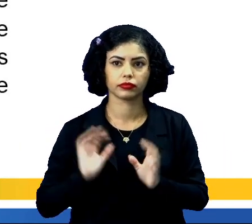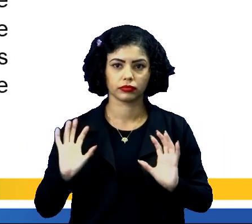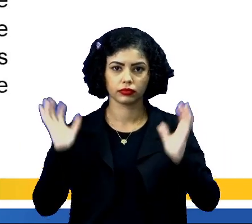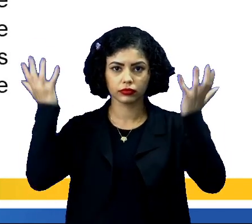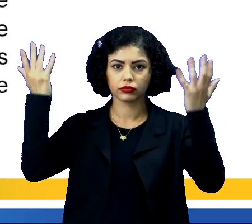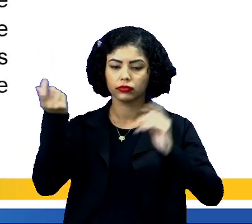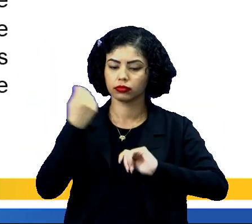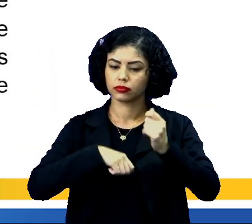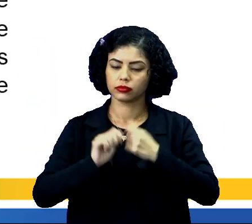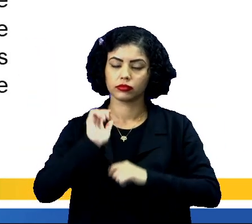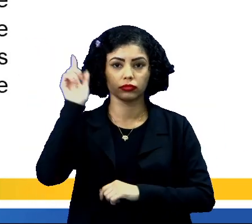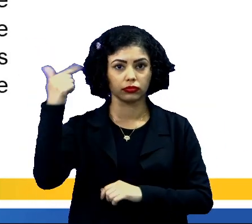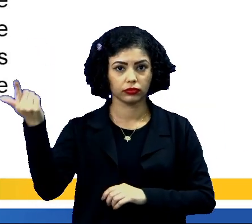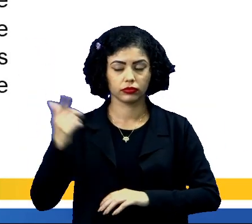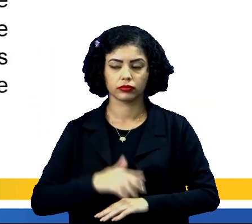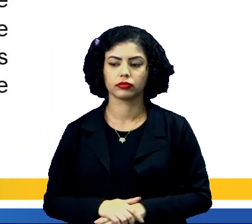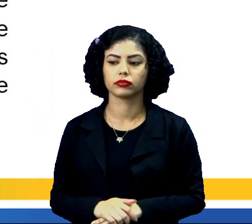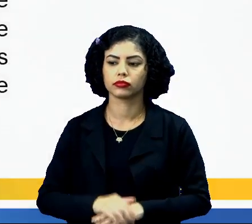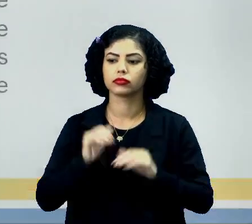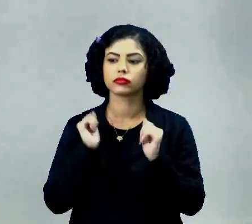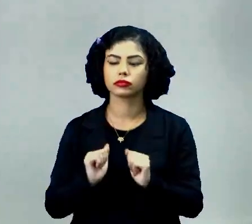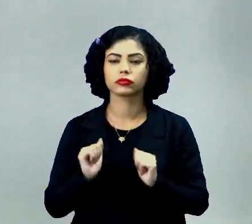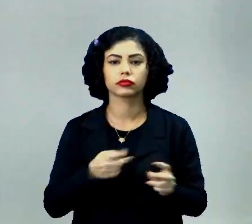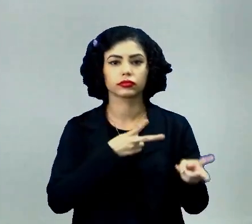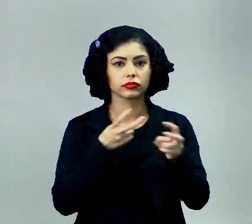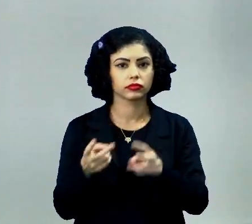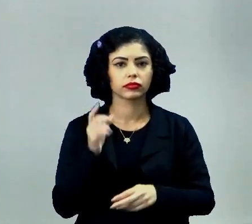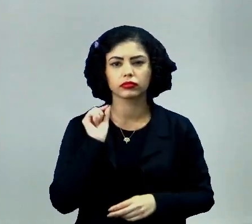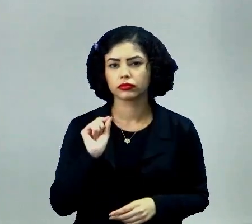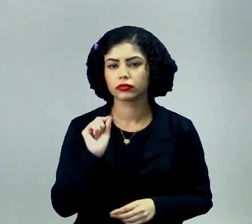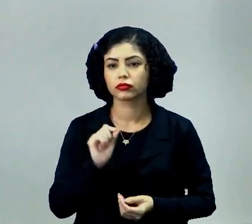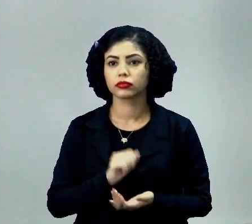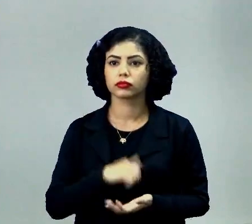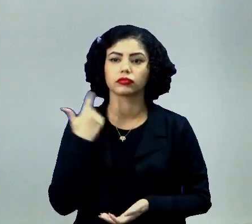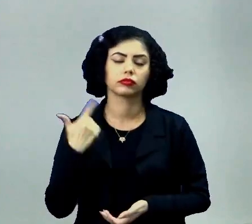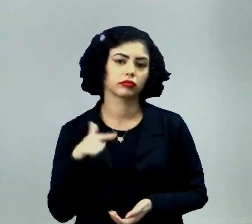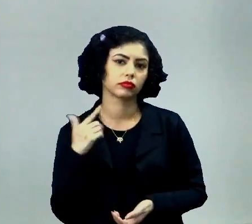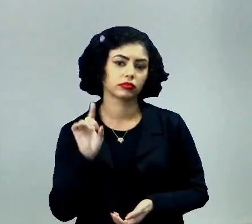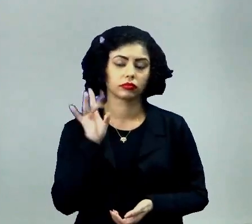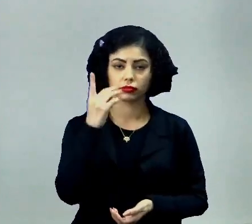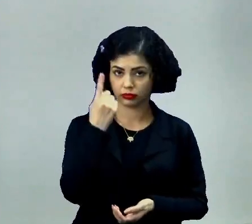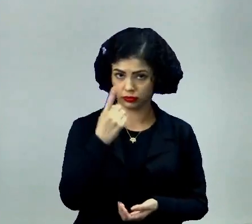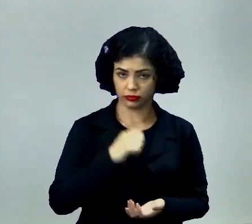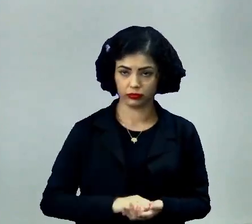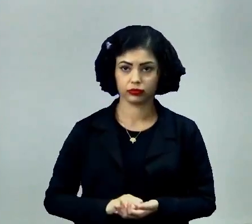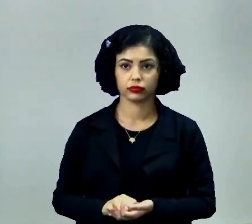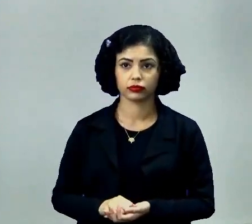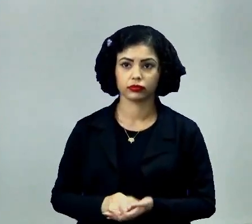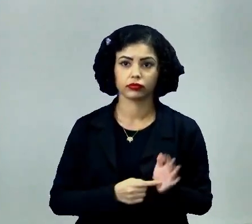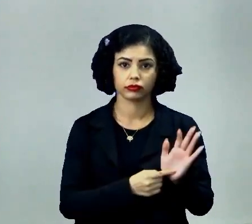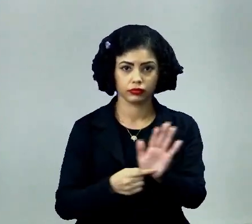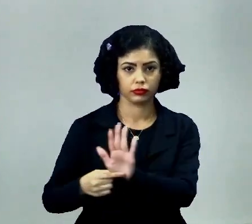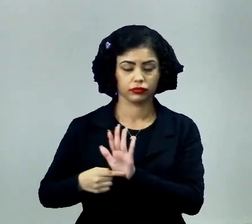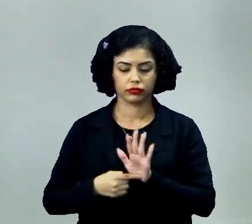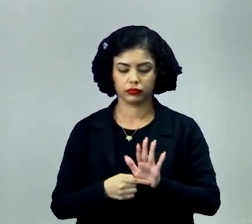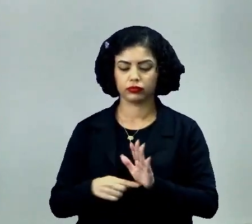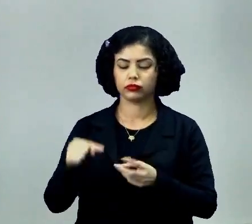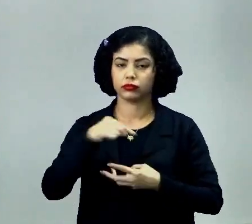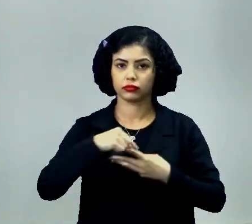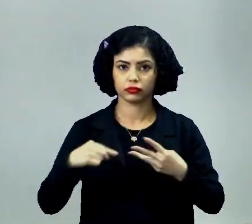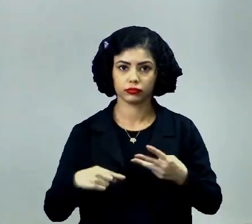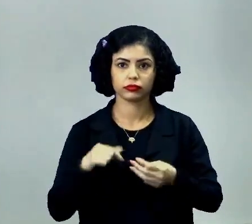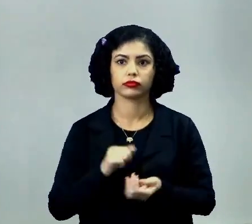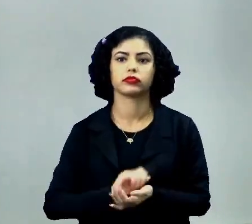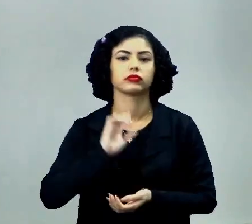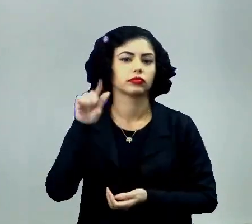clima, economia, entre outros. Então, a gente pode observar o quê? Né, que não existe só um tipo de mapa, como eu mostrei para vocês aqui, né, 3